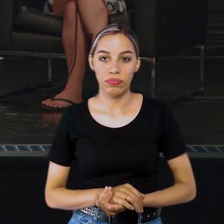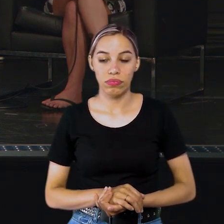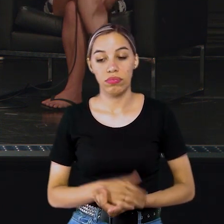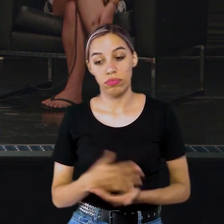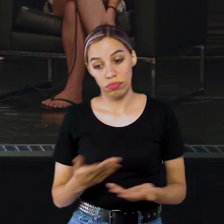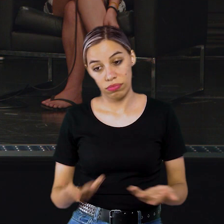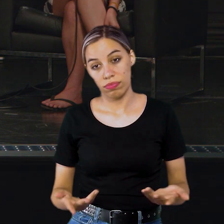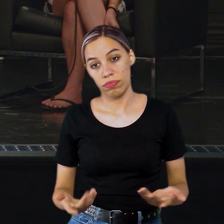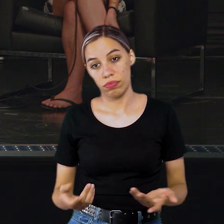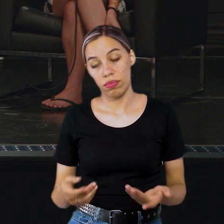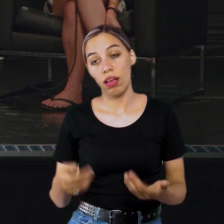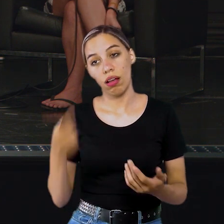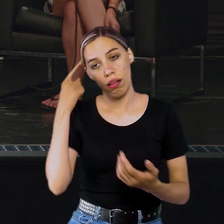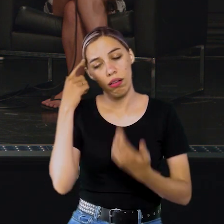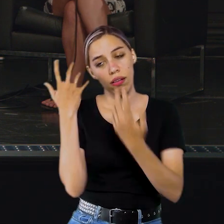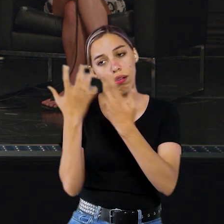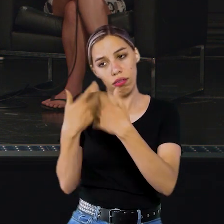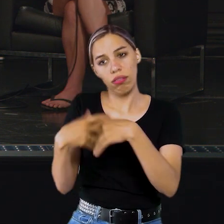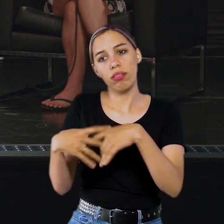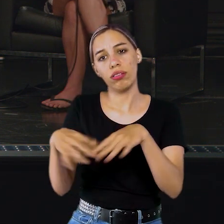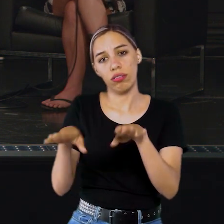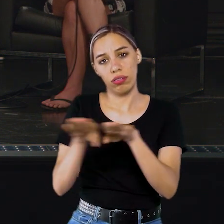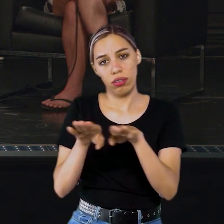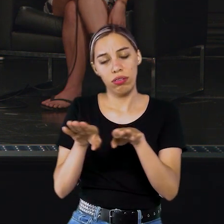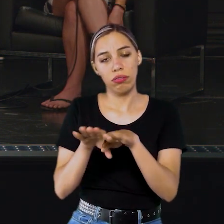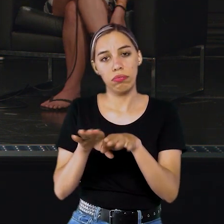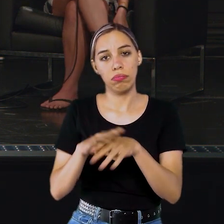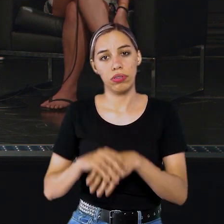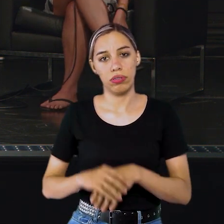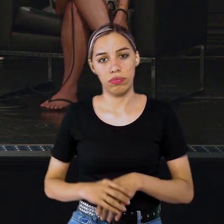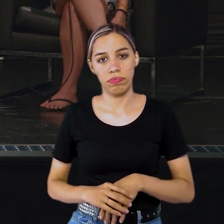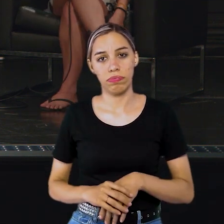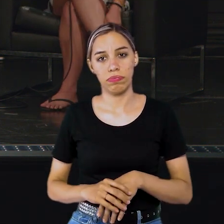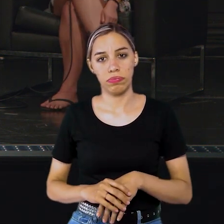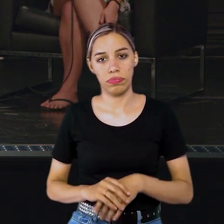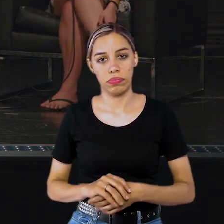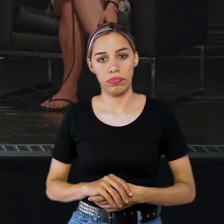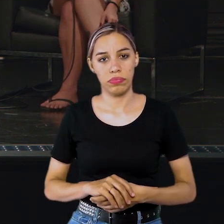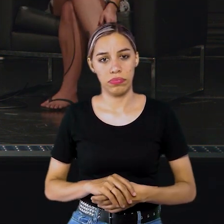Então, é isso também uma reflexão, né? Que agora, da pergunta que você fez.